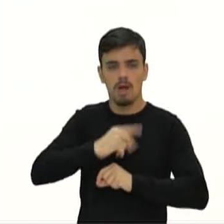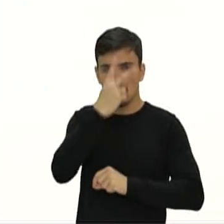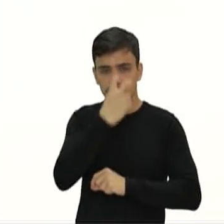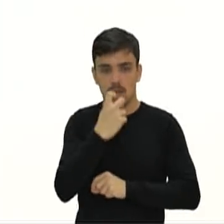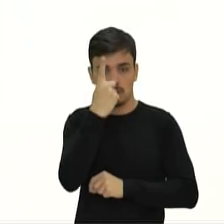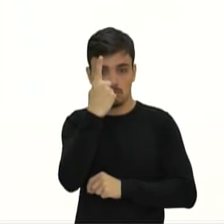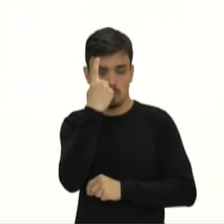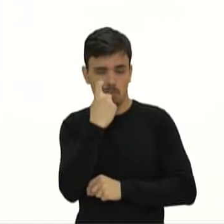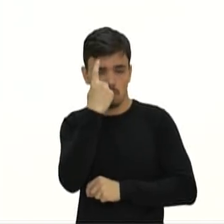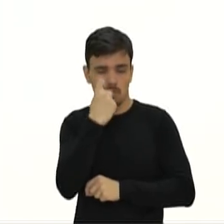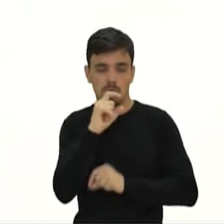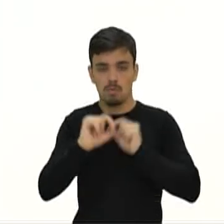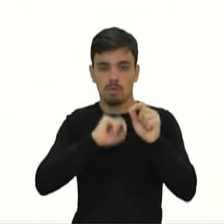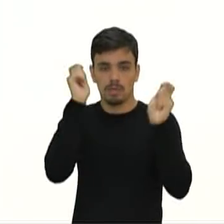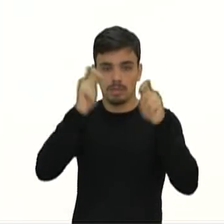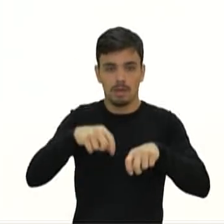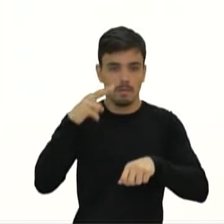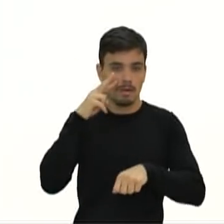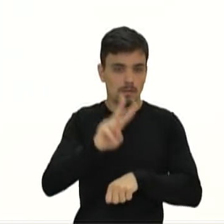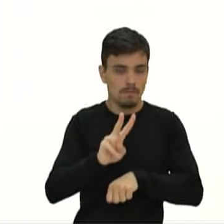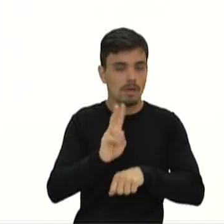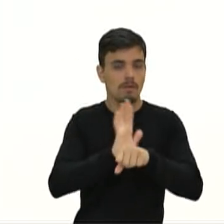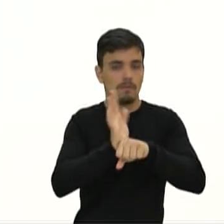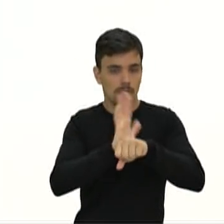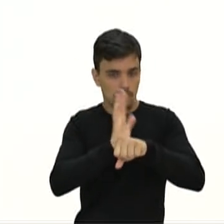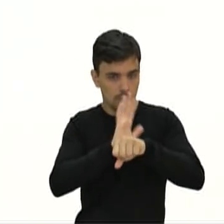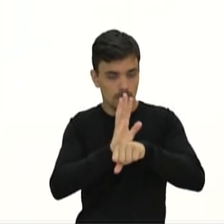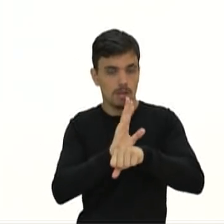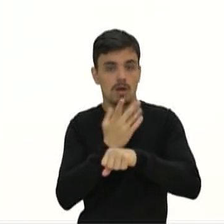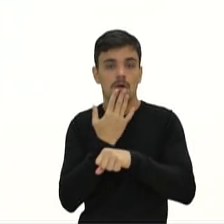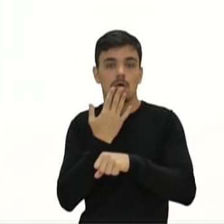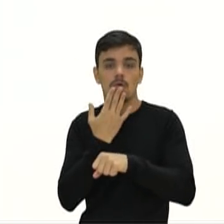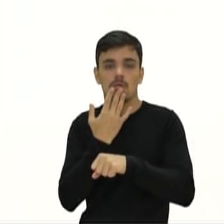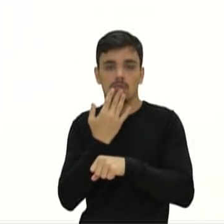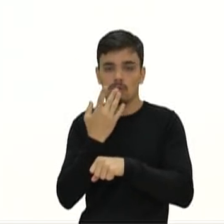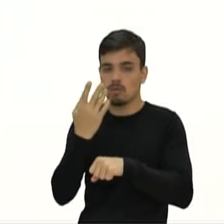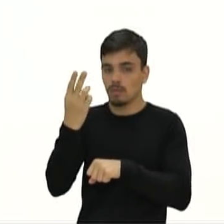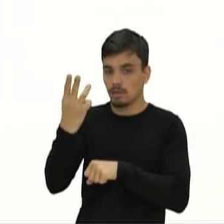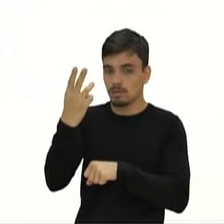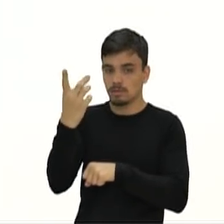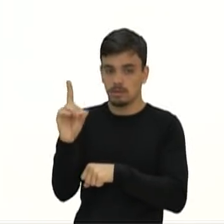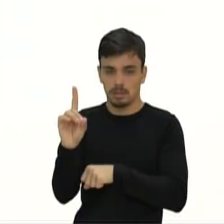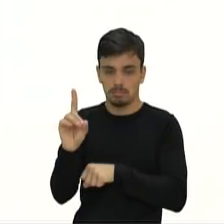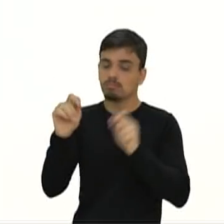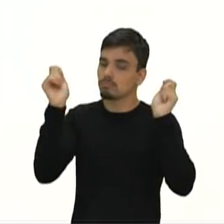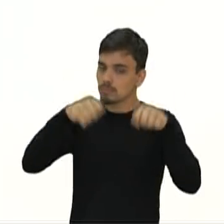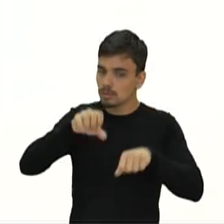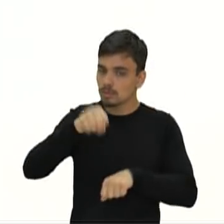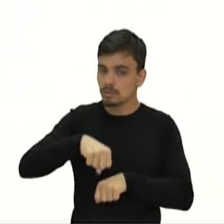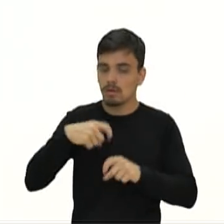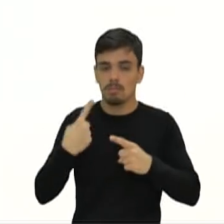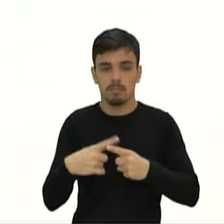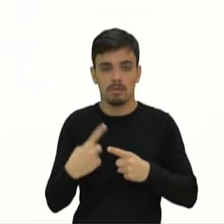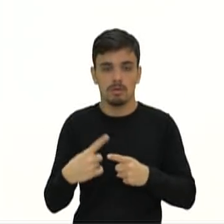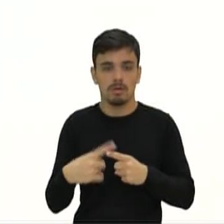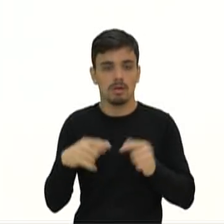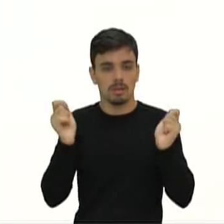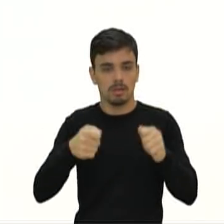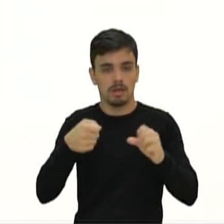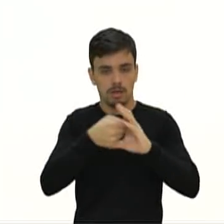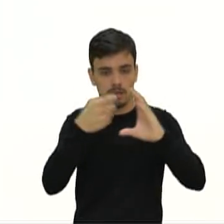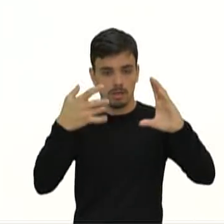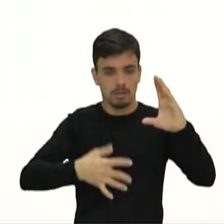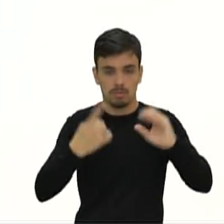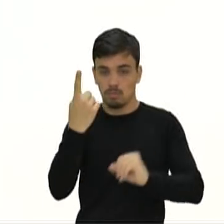um olho pode assistir um filme com óculos 3D? Vamos às opções ali. Sim, pois as características podem ser observadas